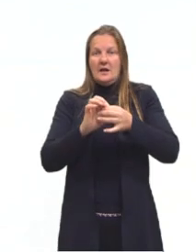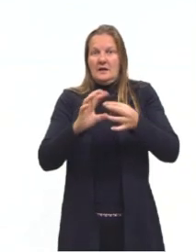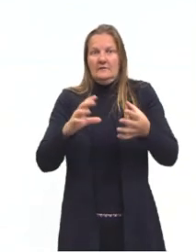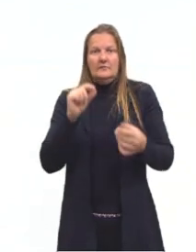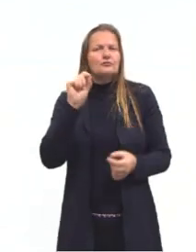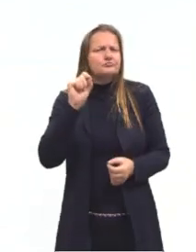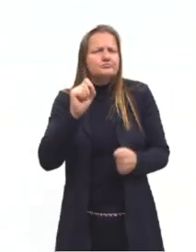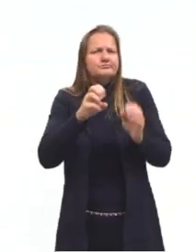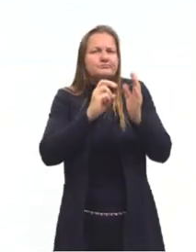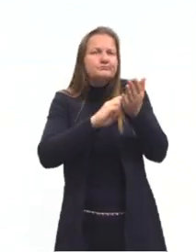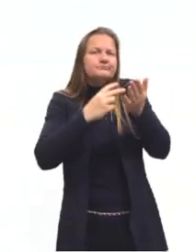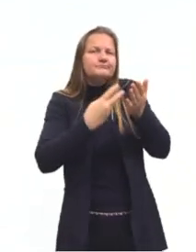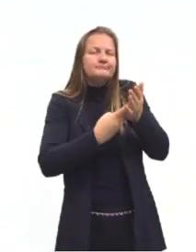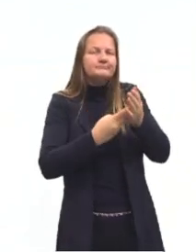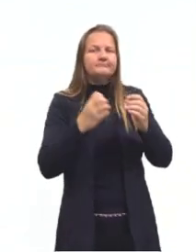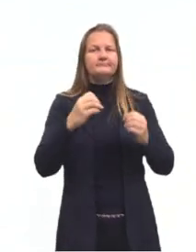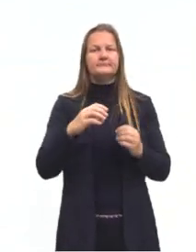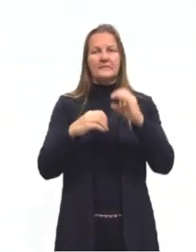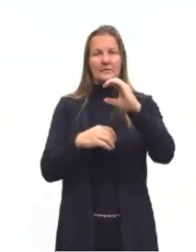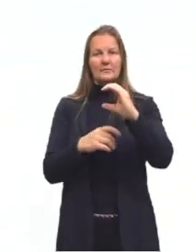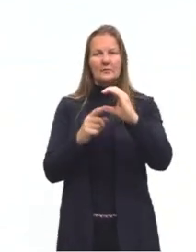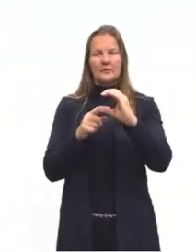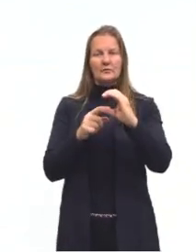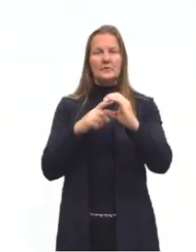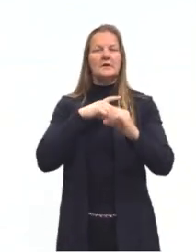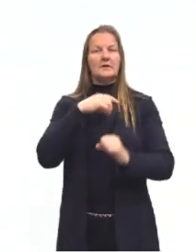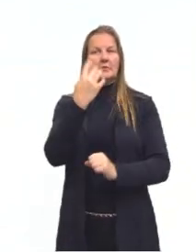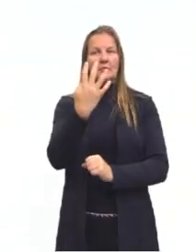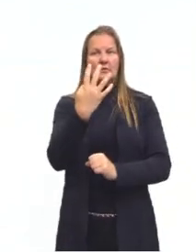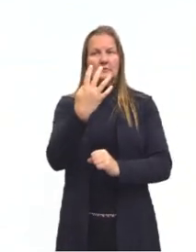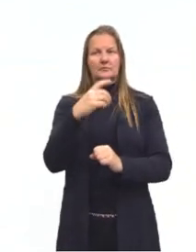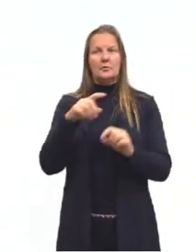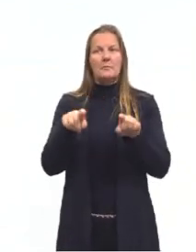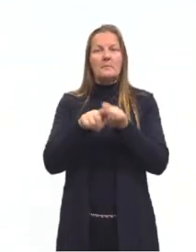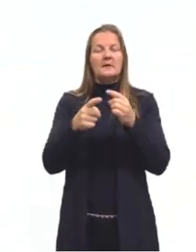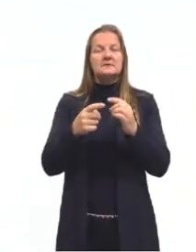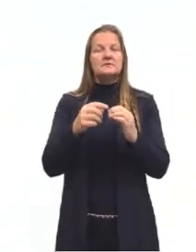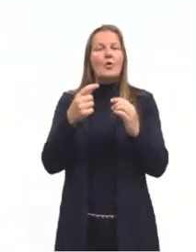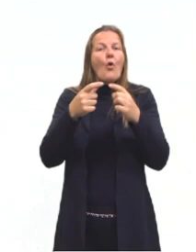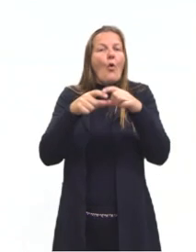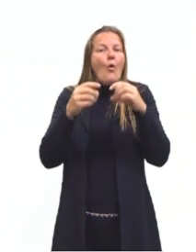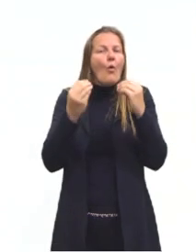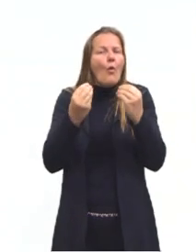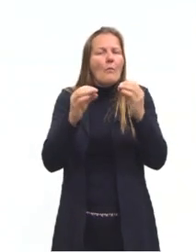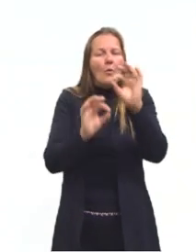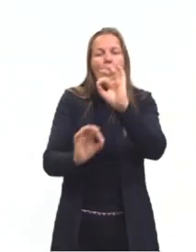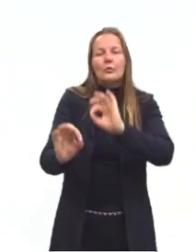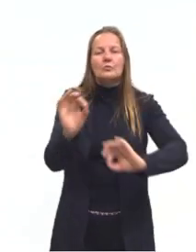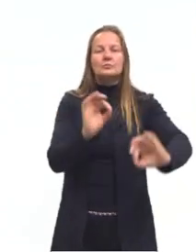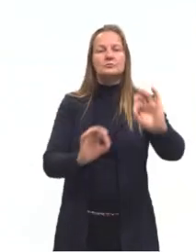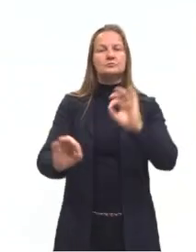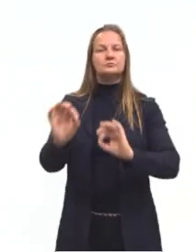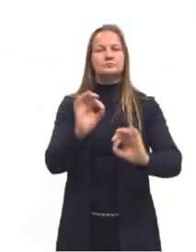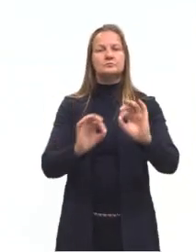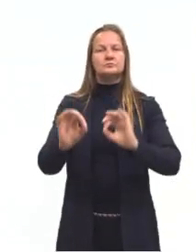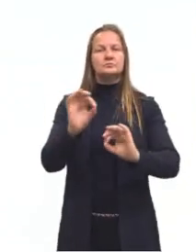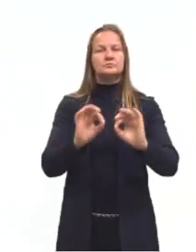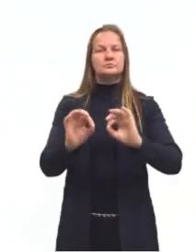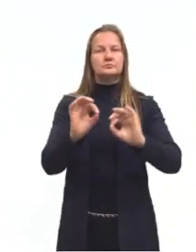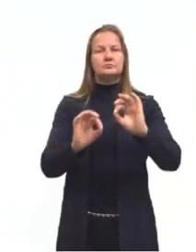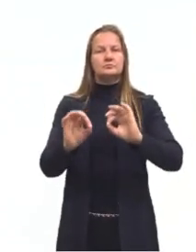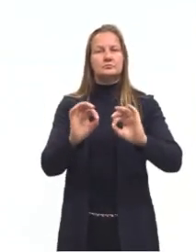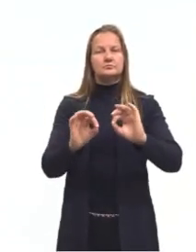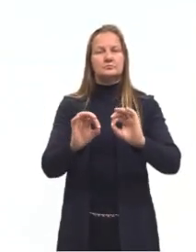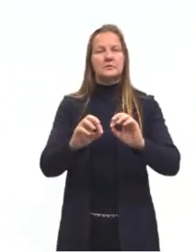valências Livres o átomo de carbono ele tem essas quatro valências e a posição do das ligações elas podem